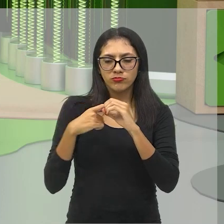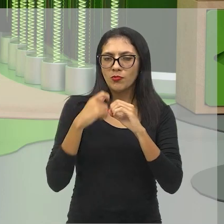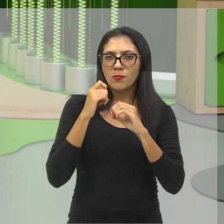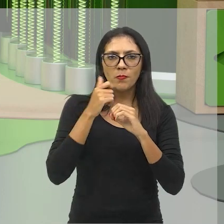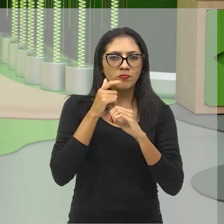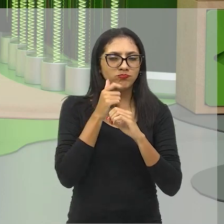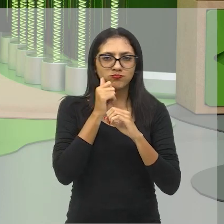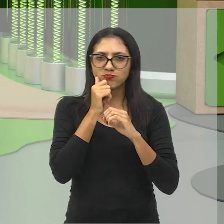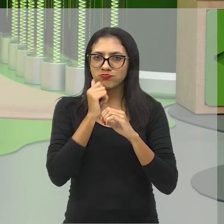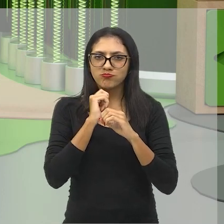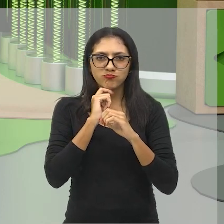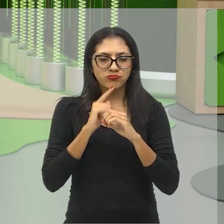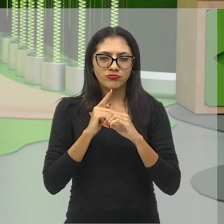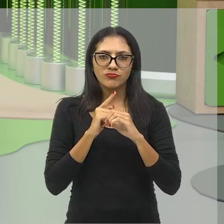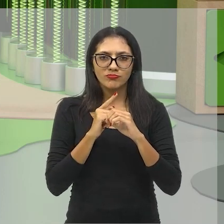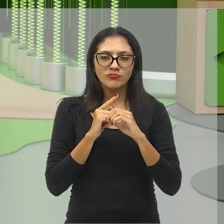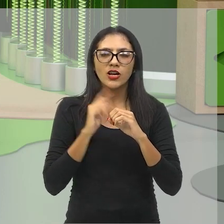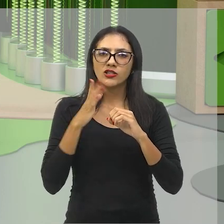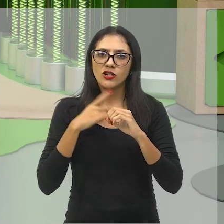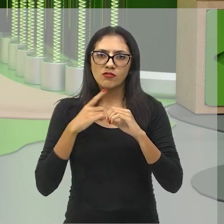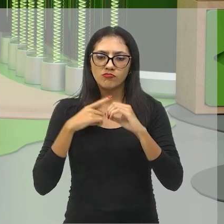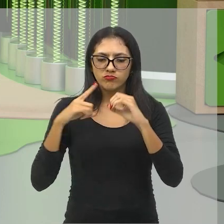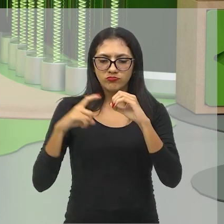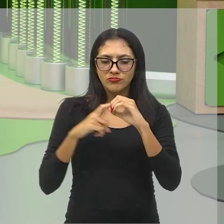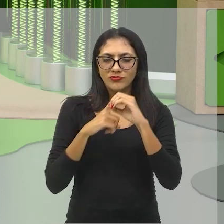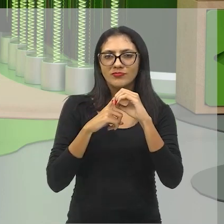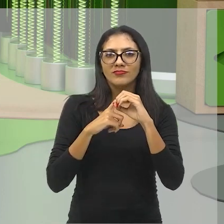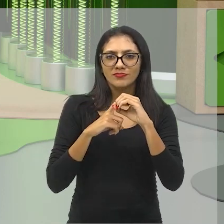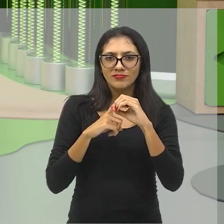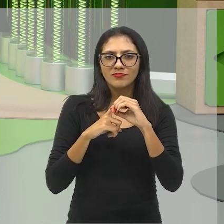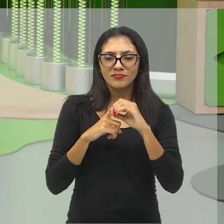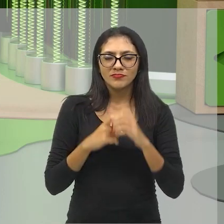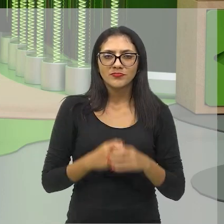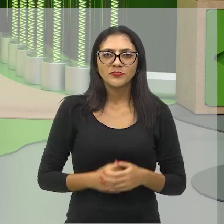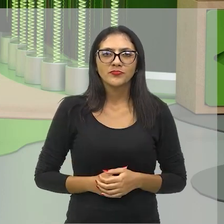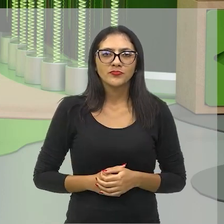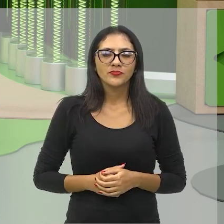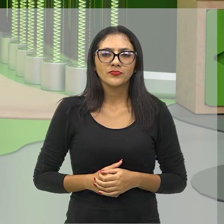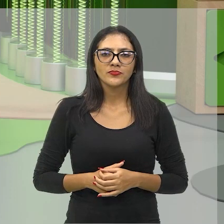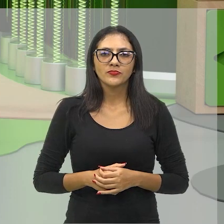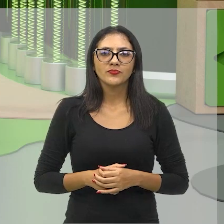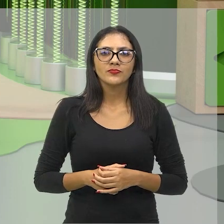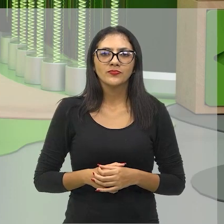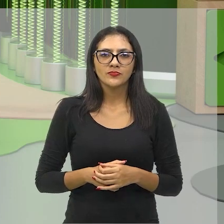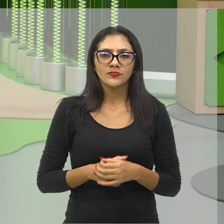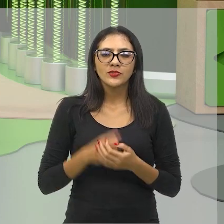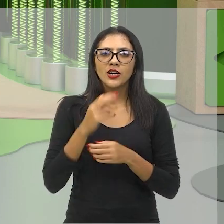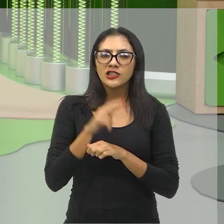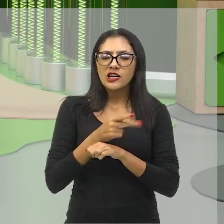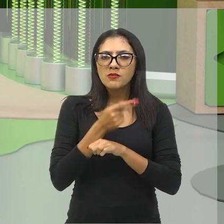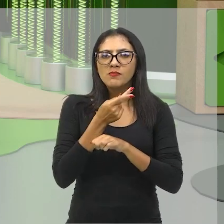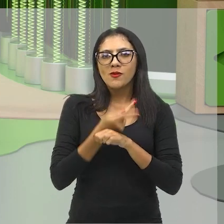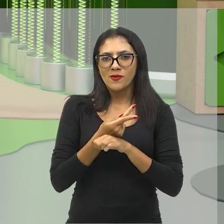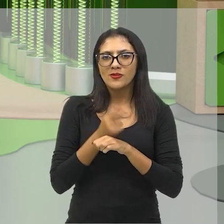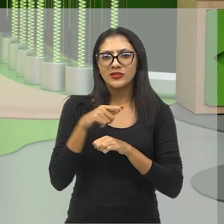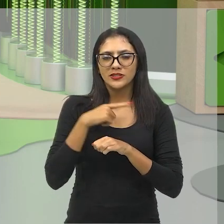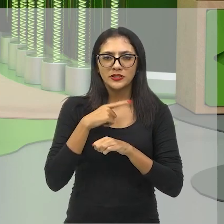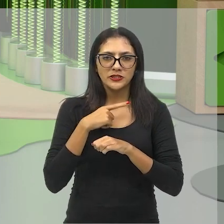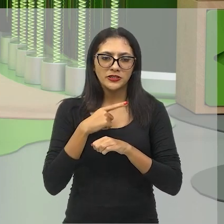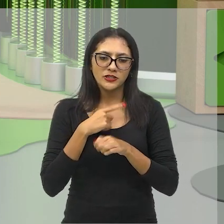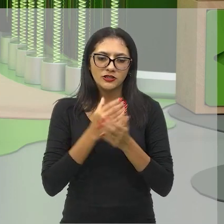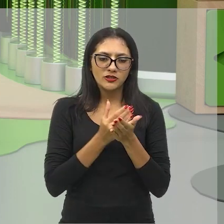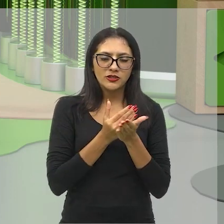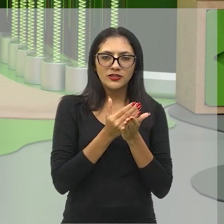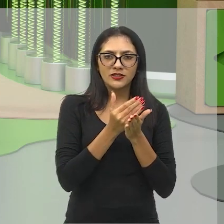daí, nós já vamos ter a fertilização, como a gente pôde observar. E disso, né, desse momento aí da